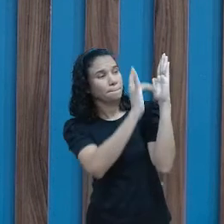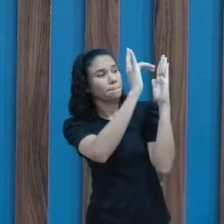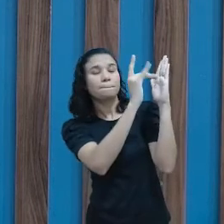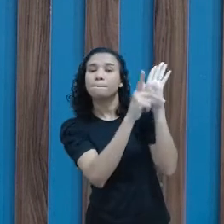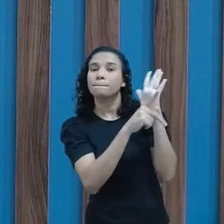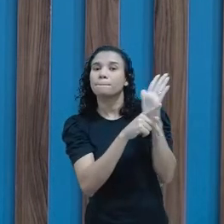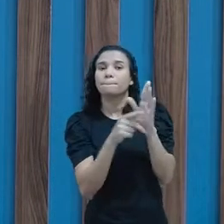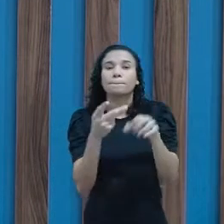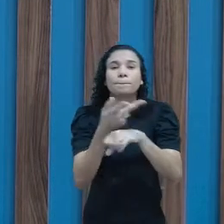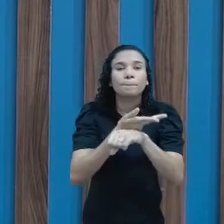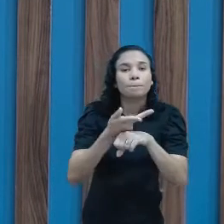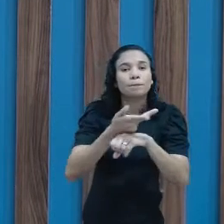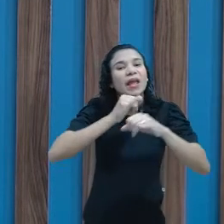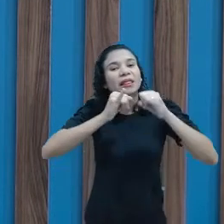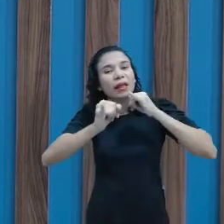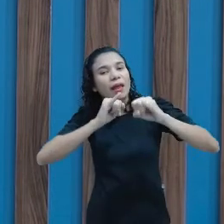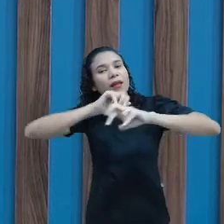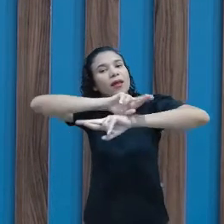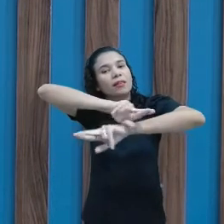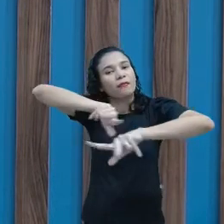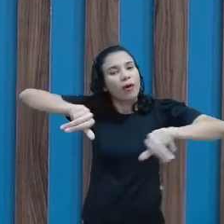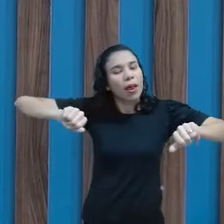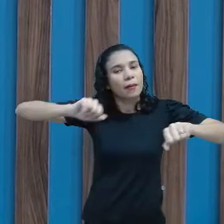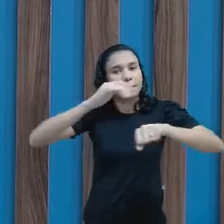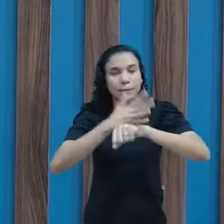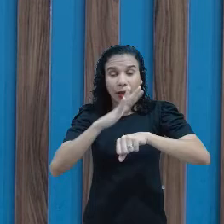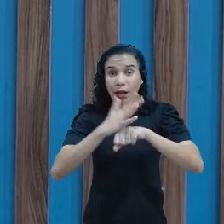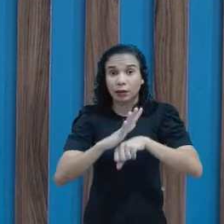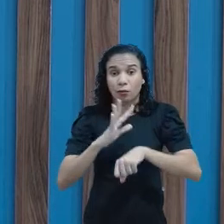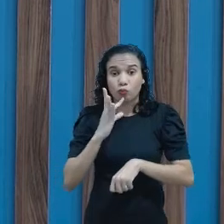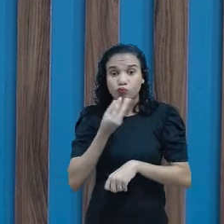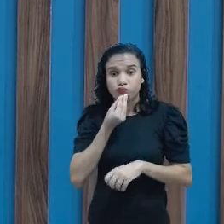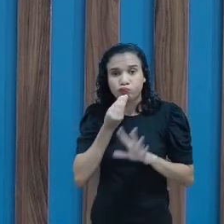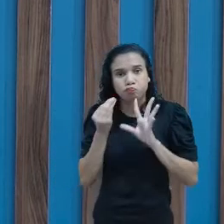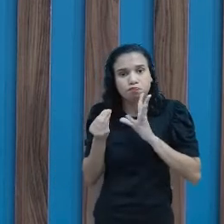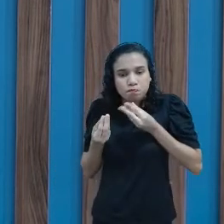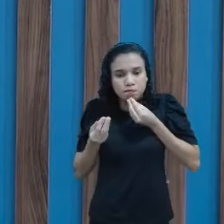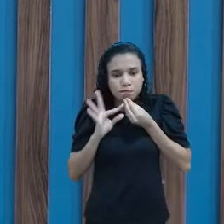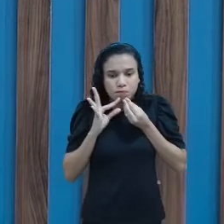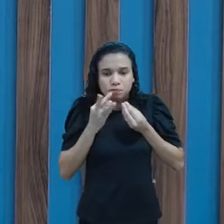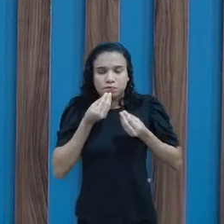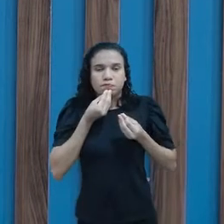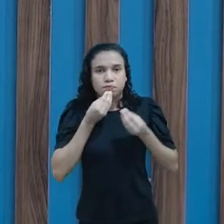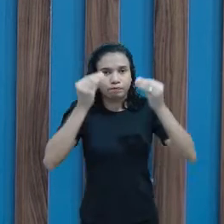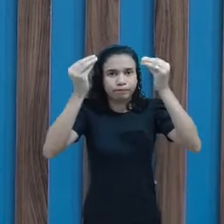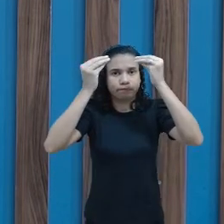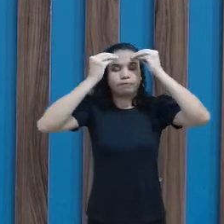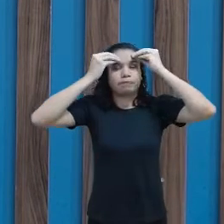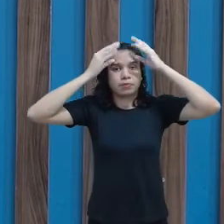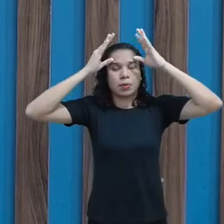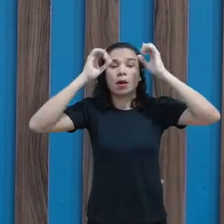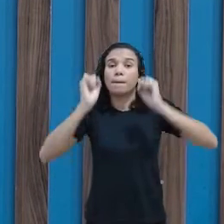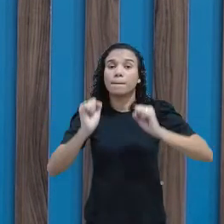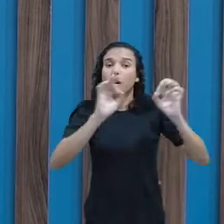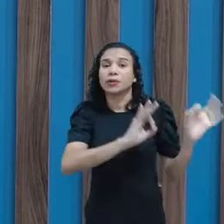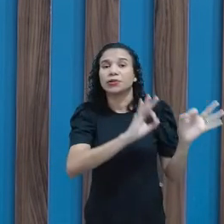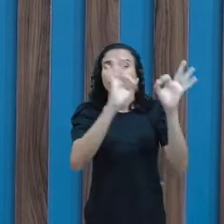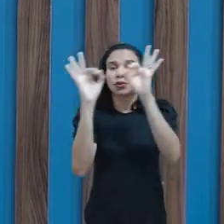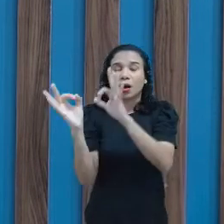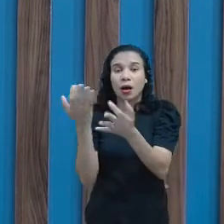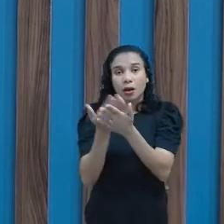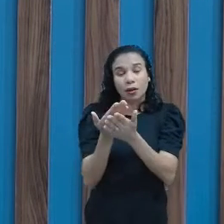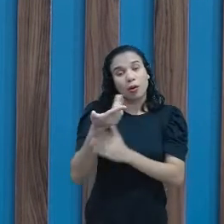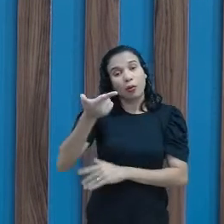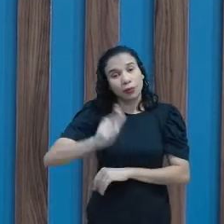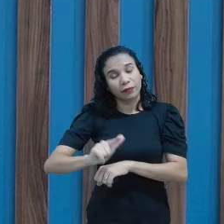vai procurar na internet outras aplicações e cada vez mais se aprofundando no assunto. E também pode rever nossas aulas, como o professor disse aí no começo,